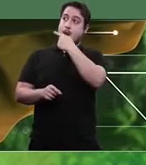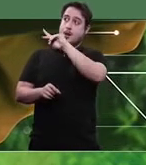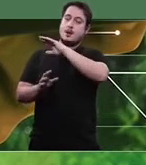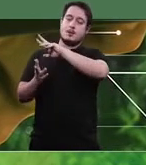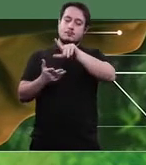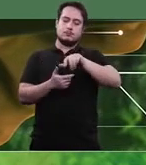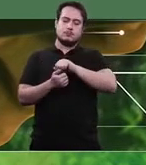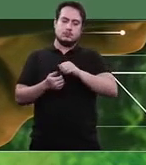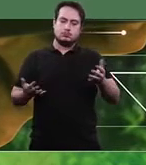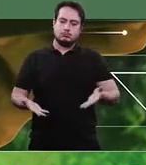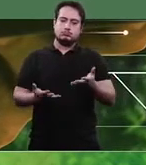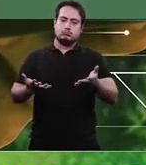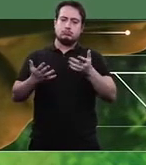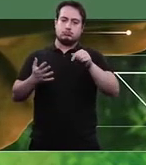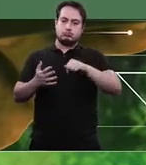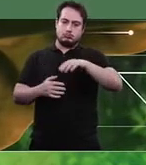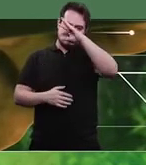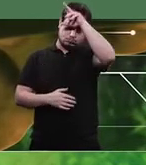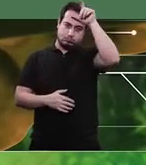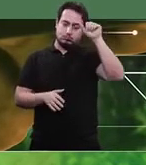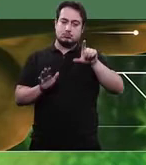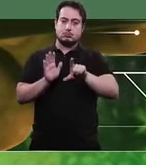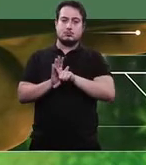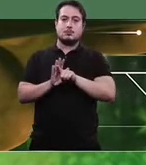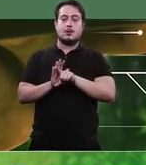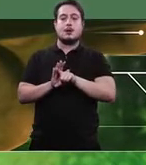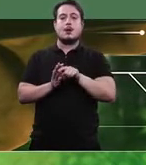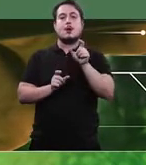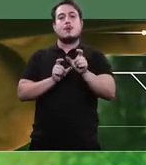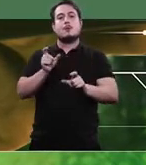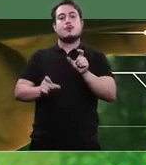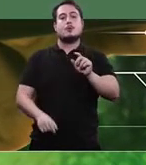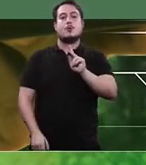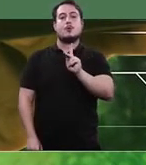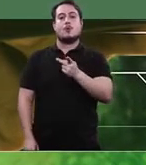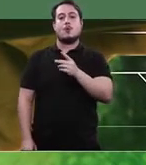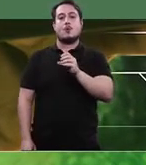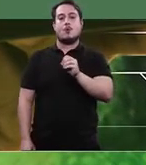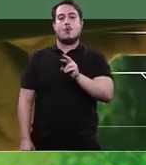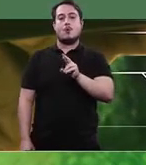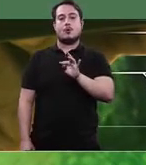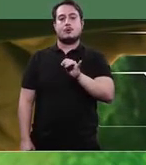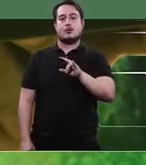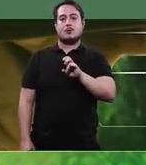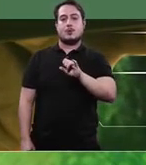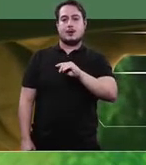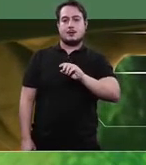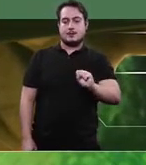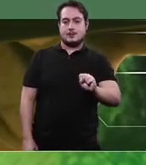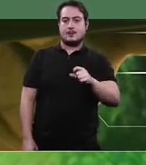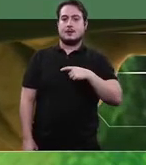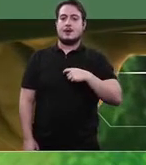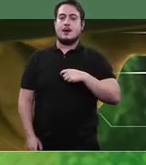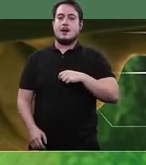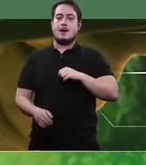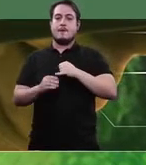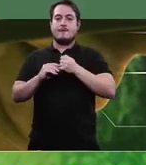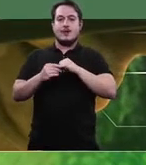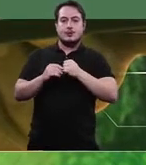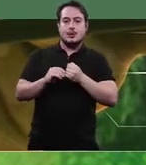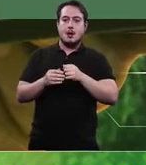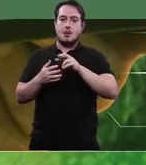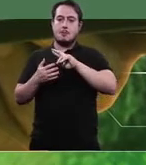sendo promovidos na região, como, por exemplo, produtos hortícolas. Aí a gente vai ter alguns pulses, feijões,